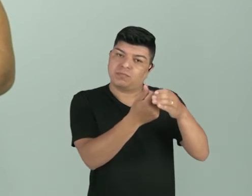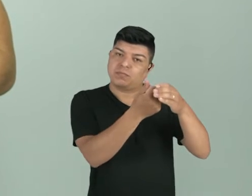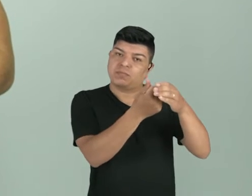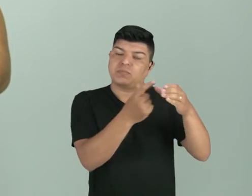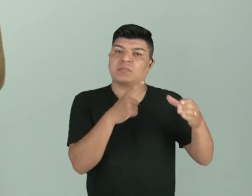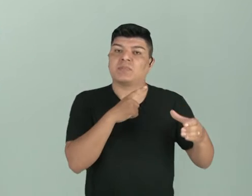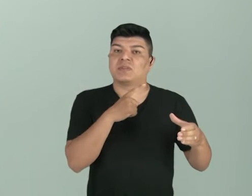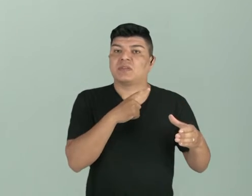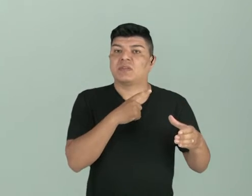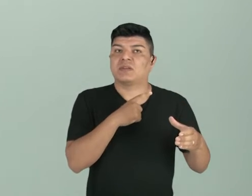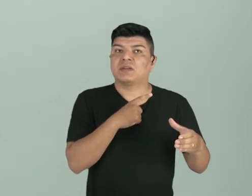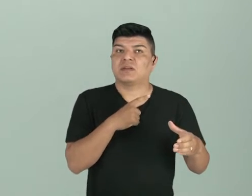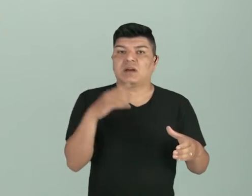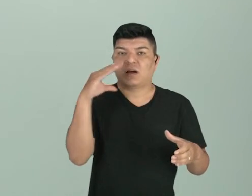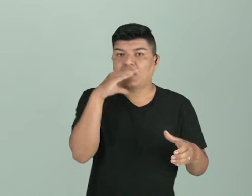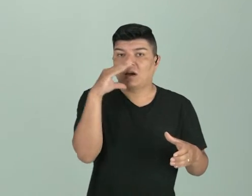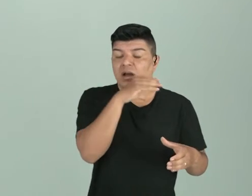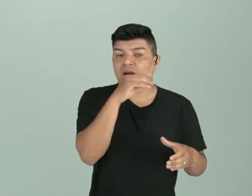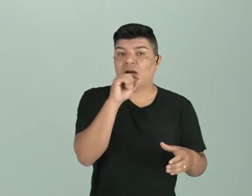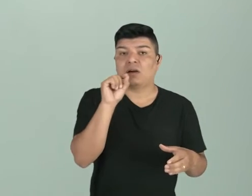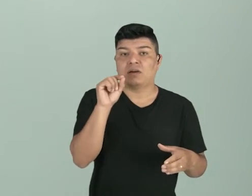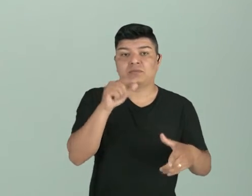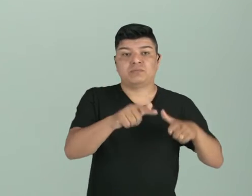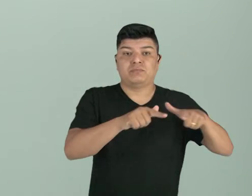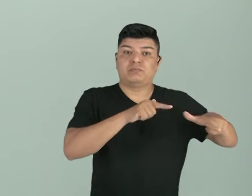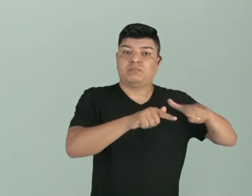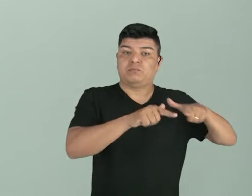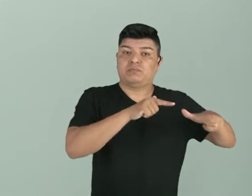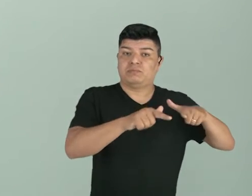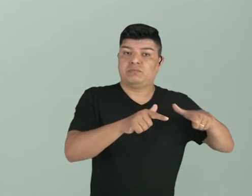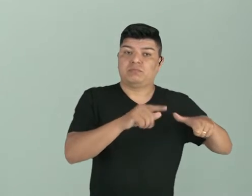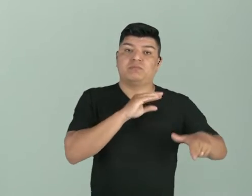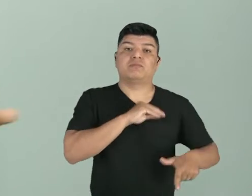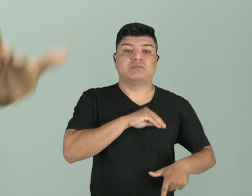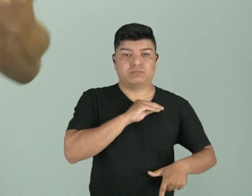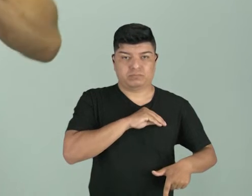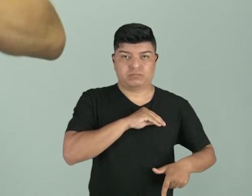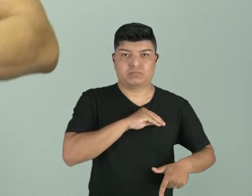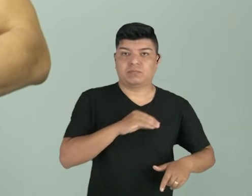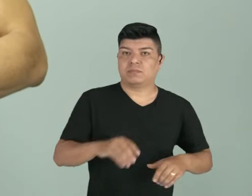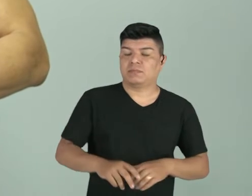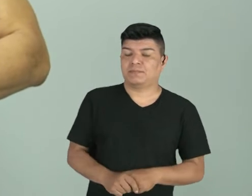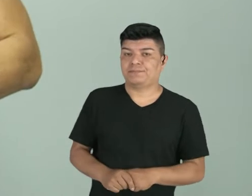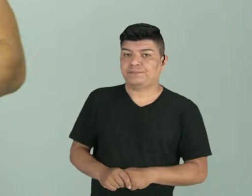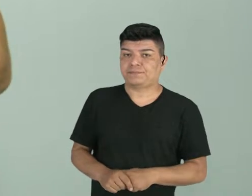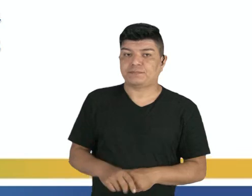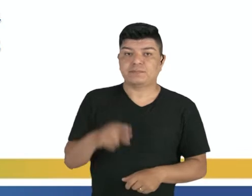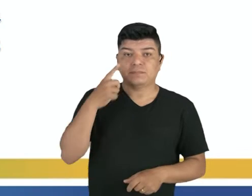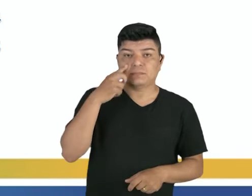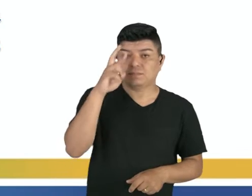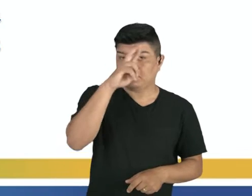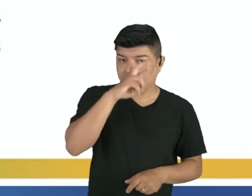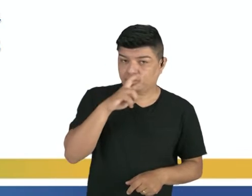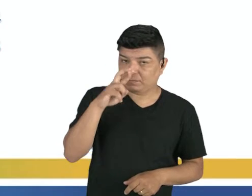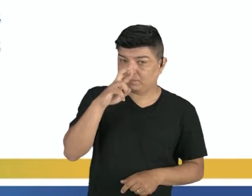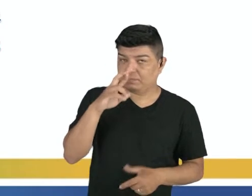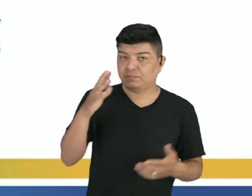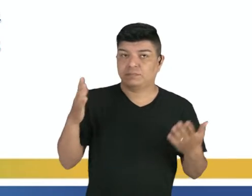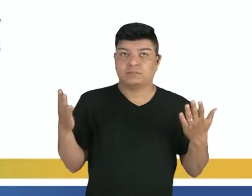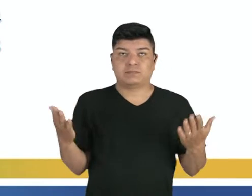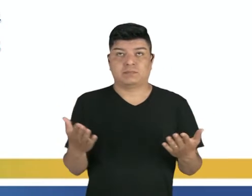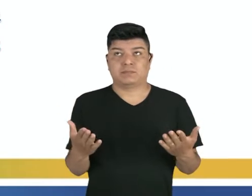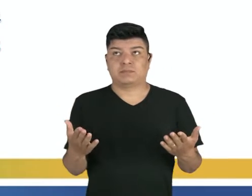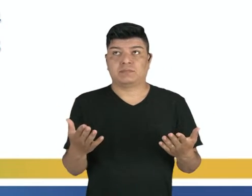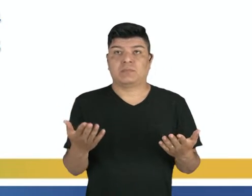a emergência, digamos assim, do trabalho assalariado. Vamos agora observar a questão